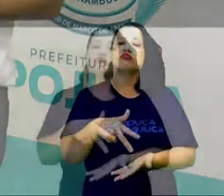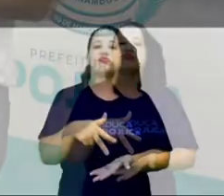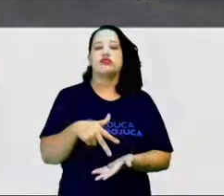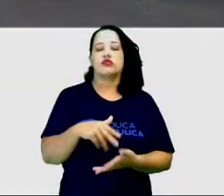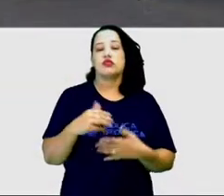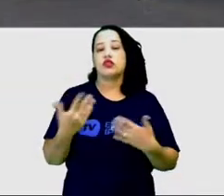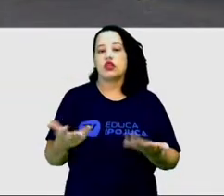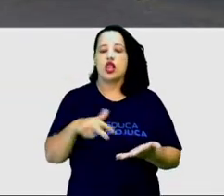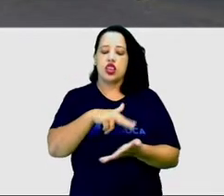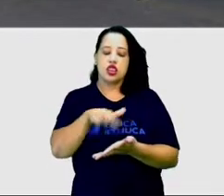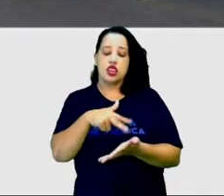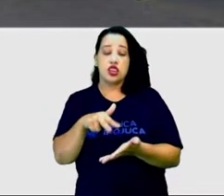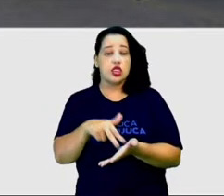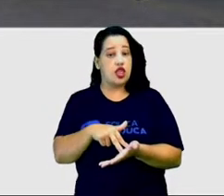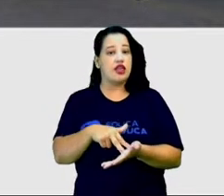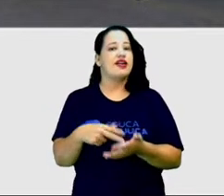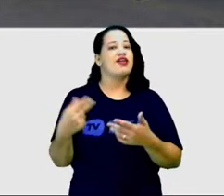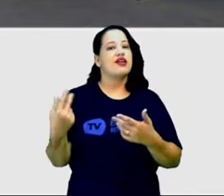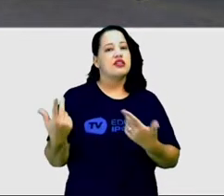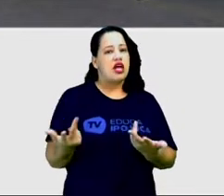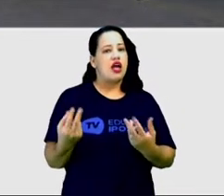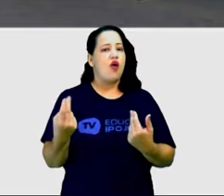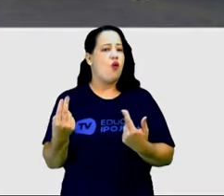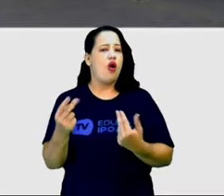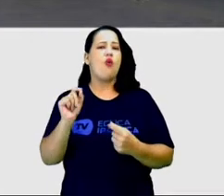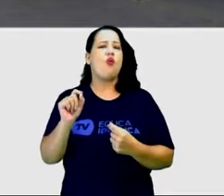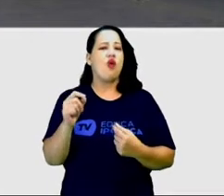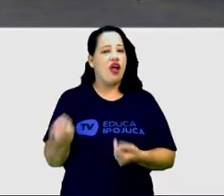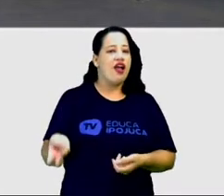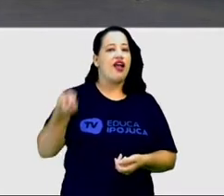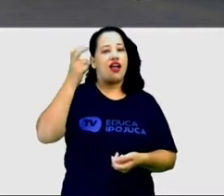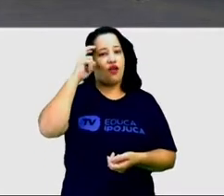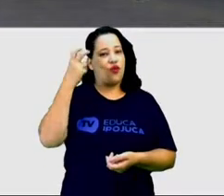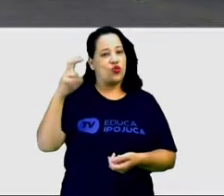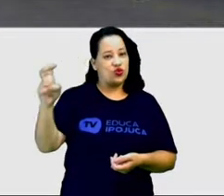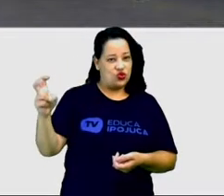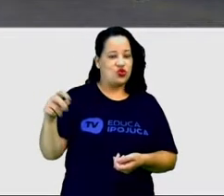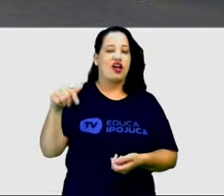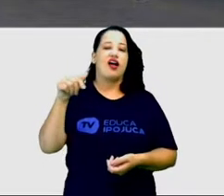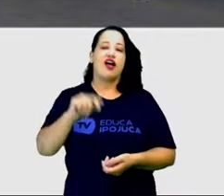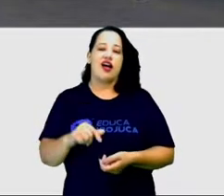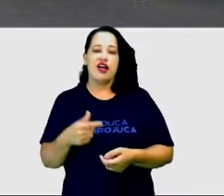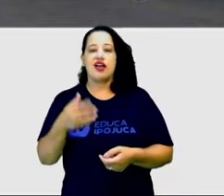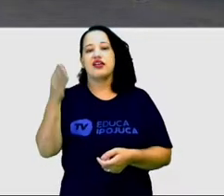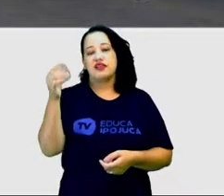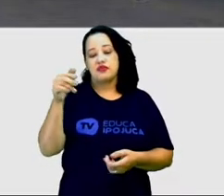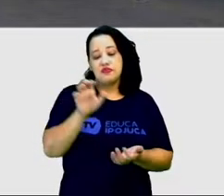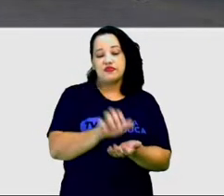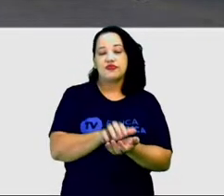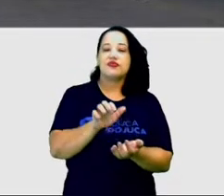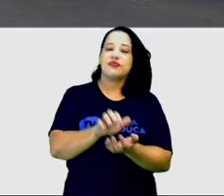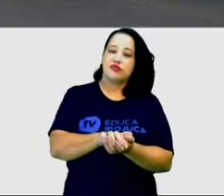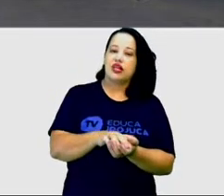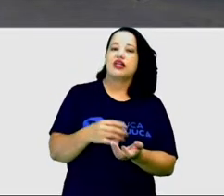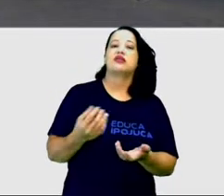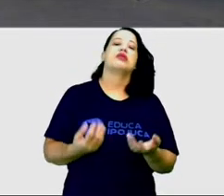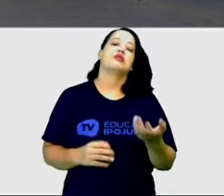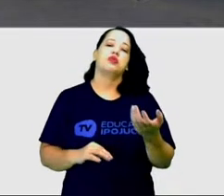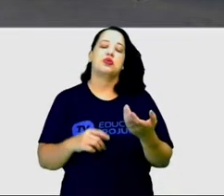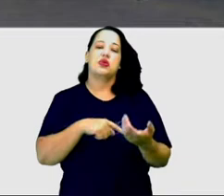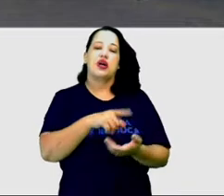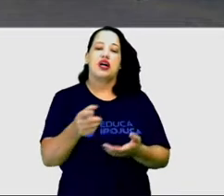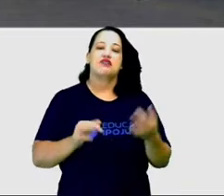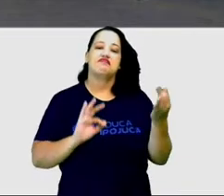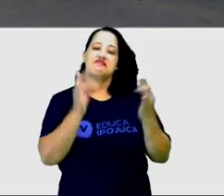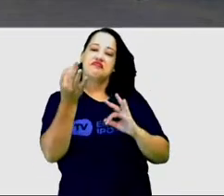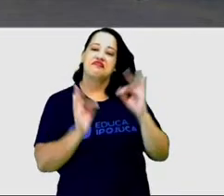Dança igual à cultura. Trago aqui a visualização para vocês do nosso frevo pernambucano, para expressar essa alegria, que através